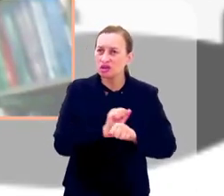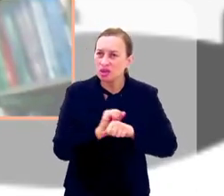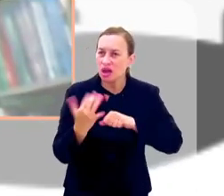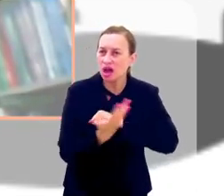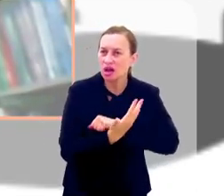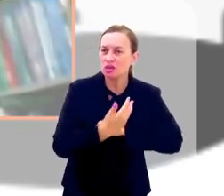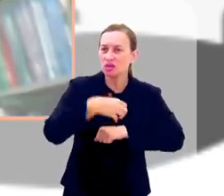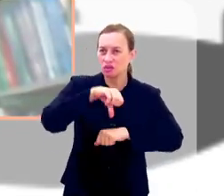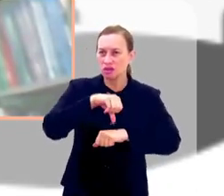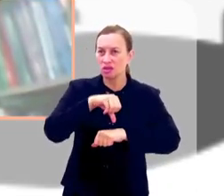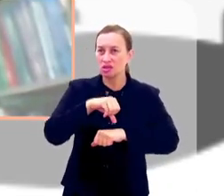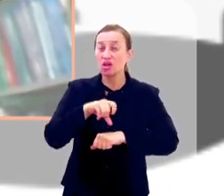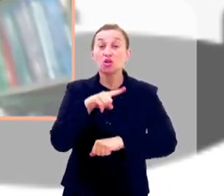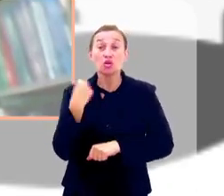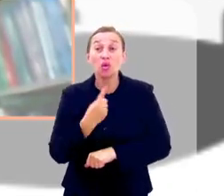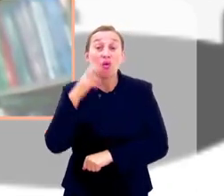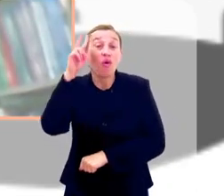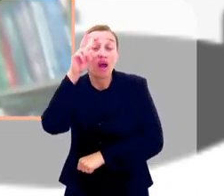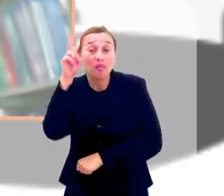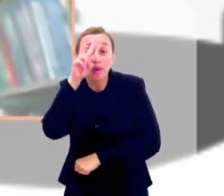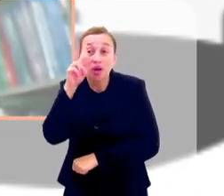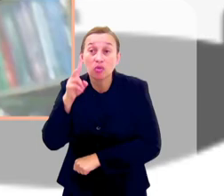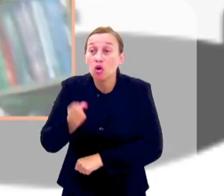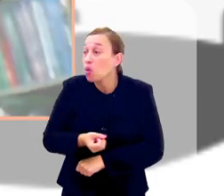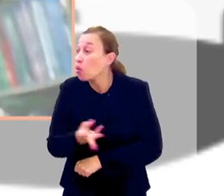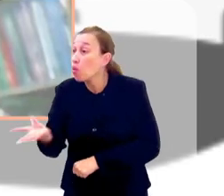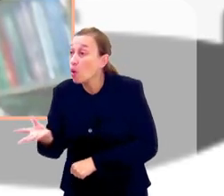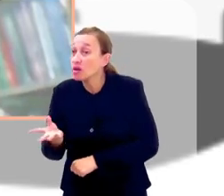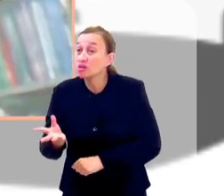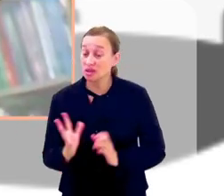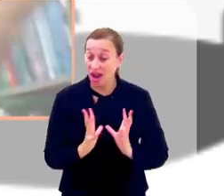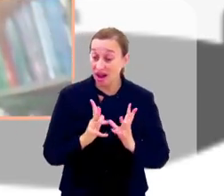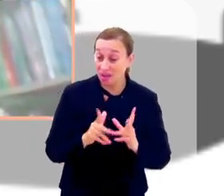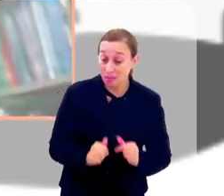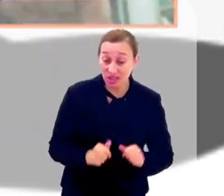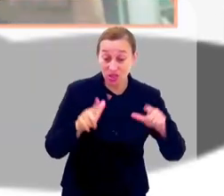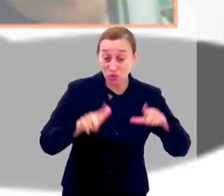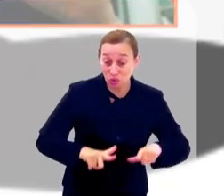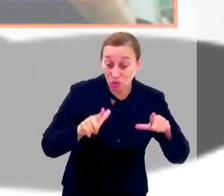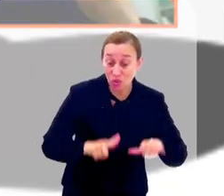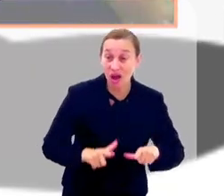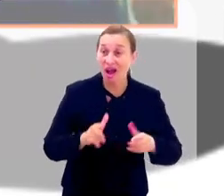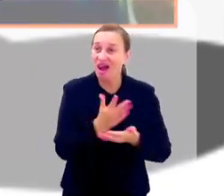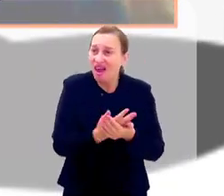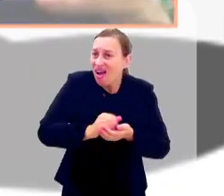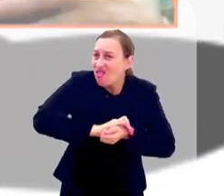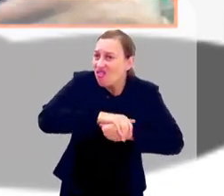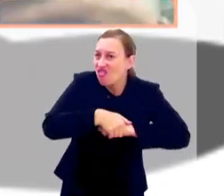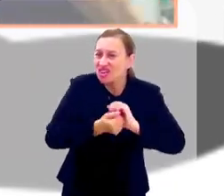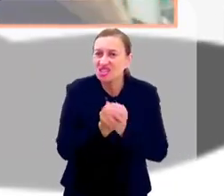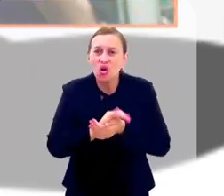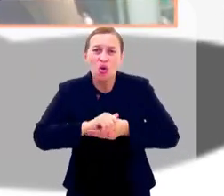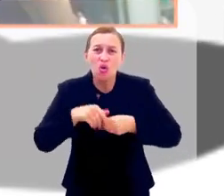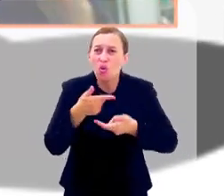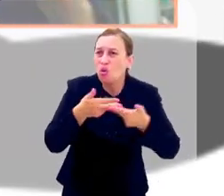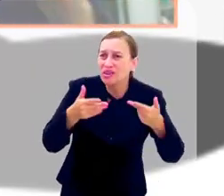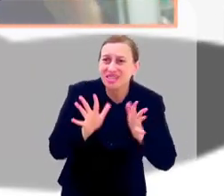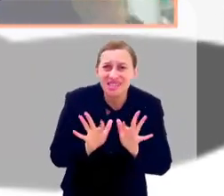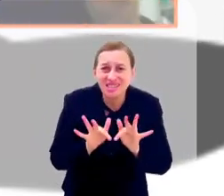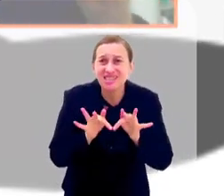na Covid a gente se lembrou o quanto que a limpeza do ambiente, a lavagem de mãos,